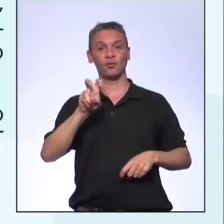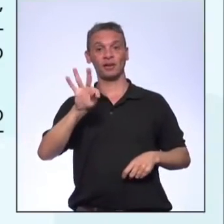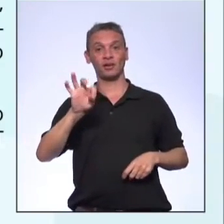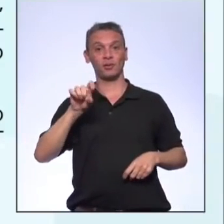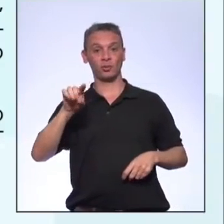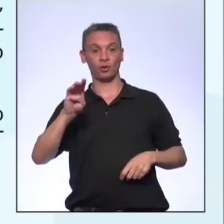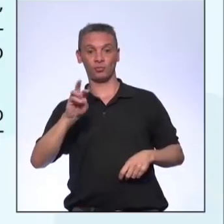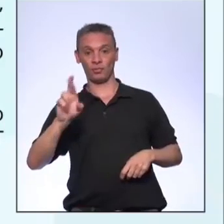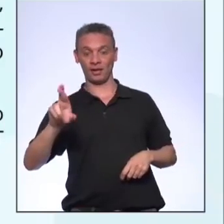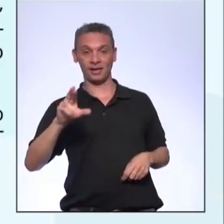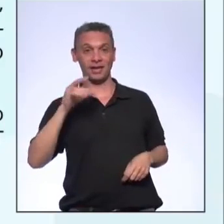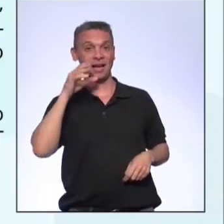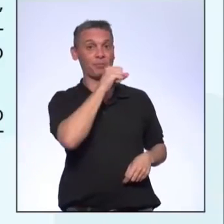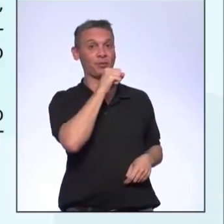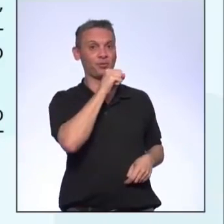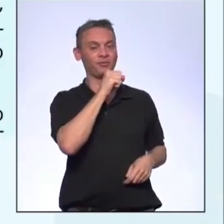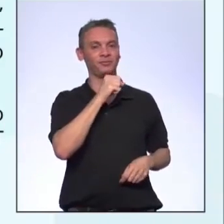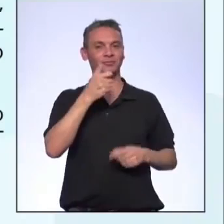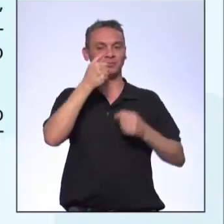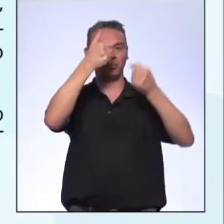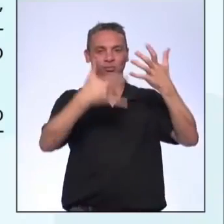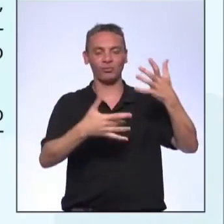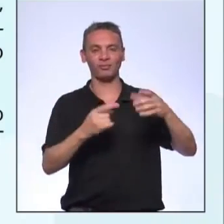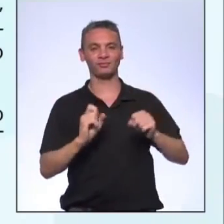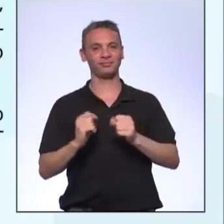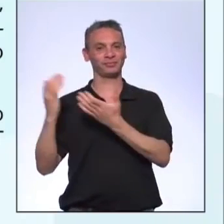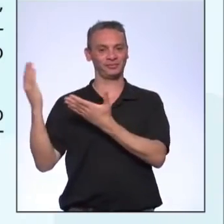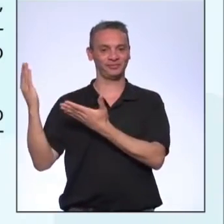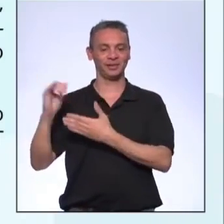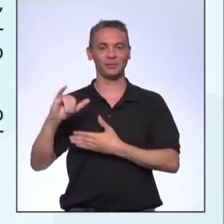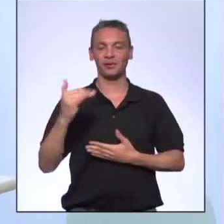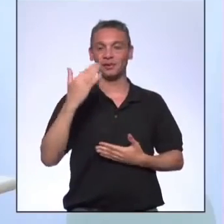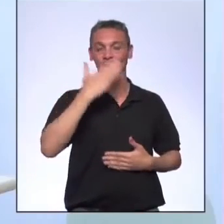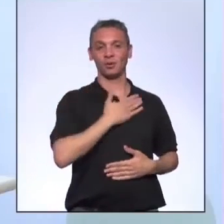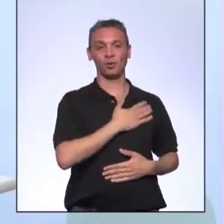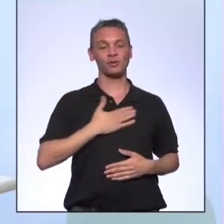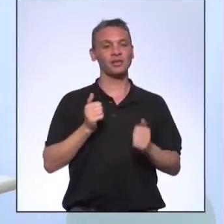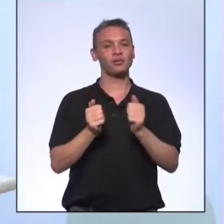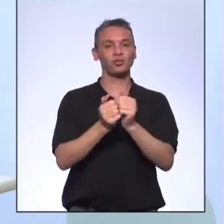www.fuvest.br. Foi rapidão dessa vez, foi rapidão. Aproveitamos